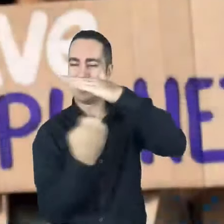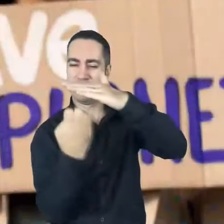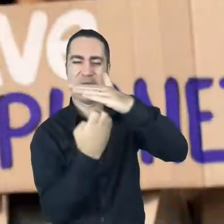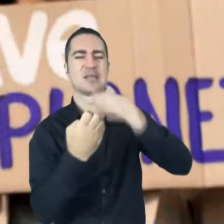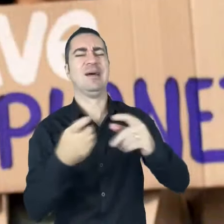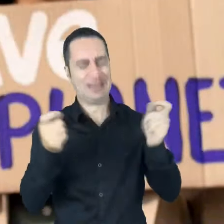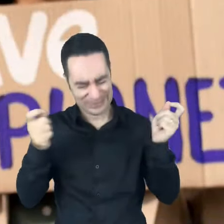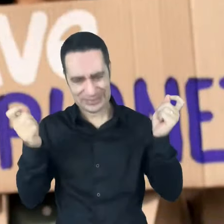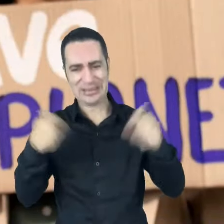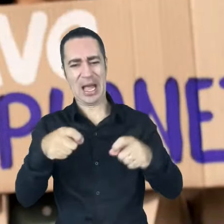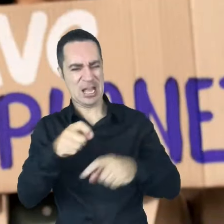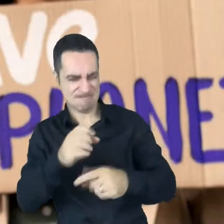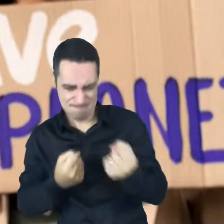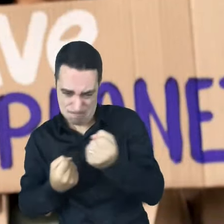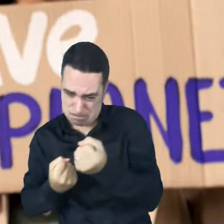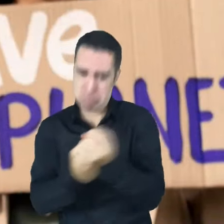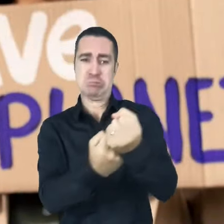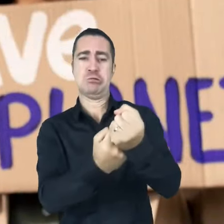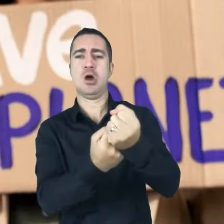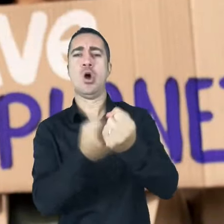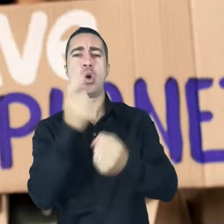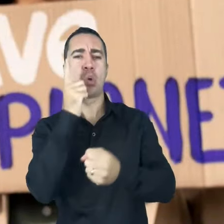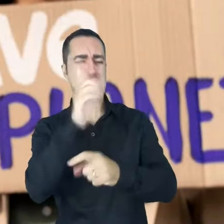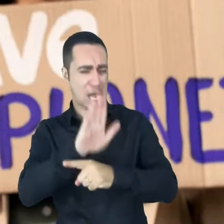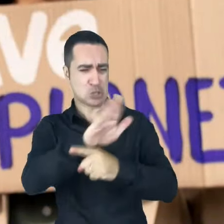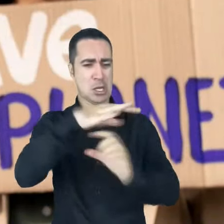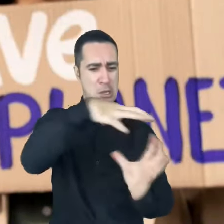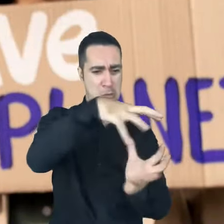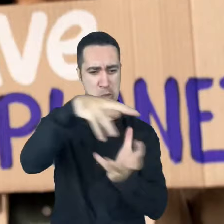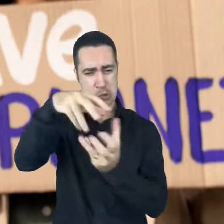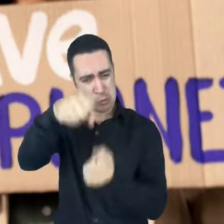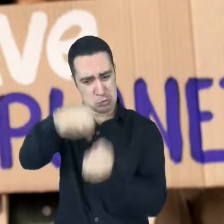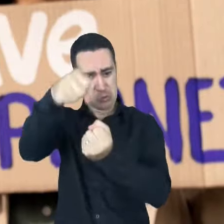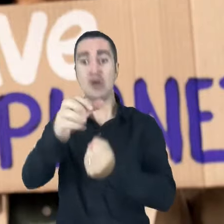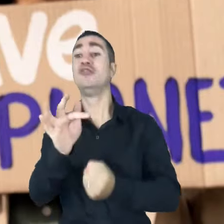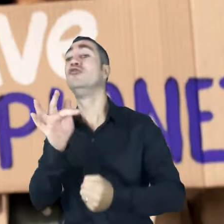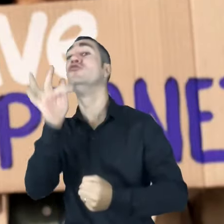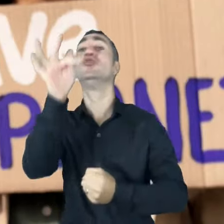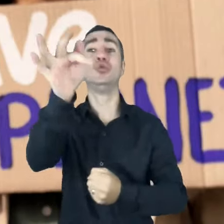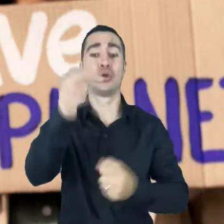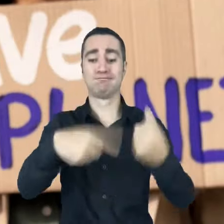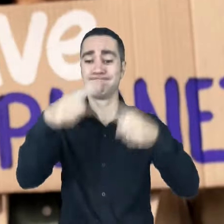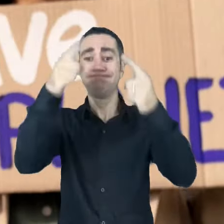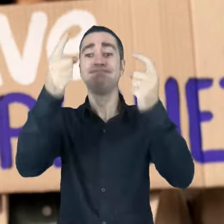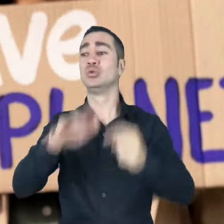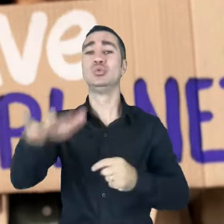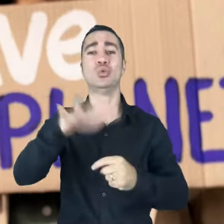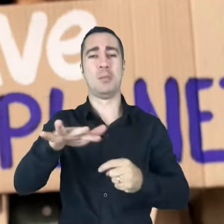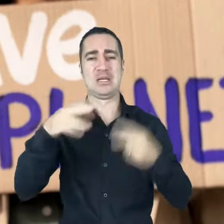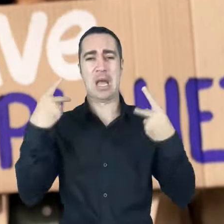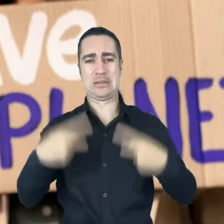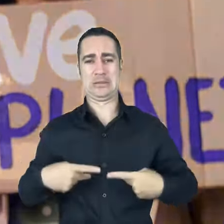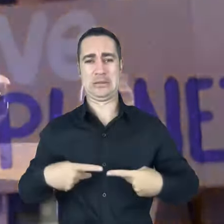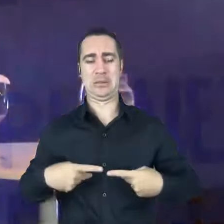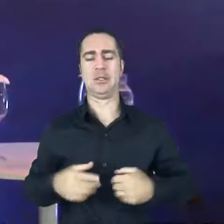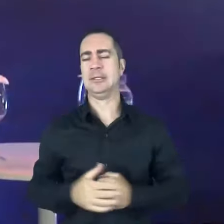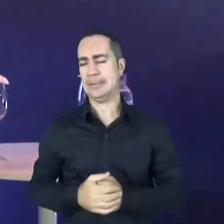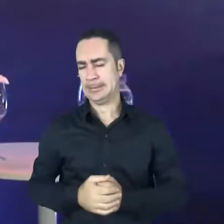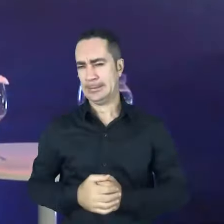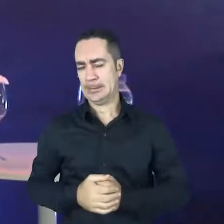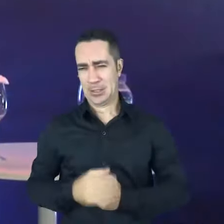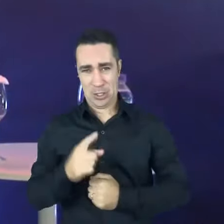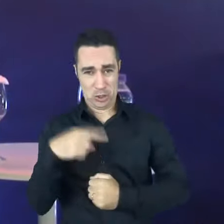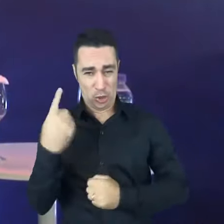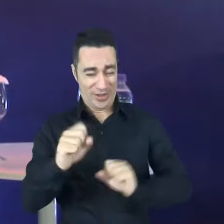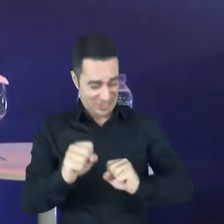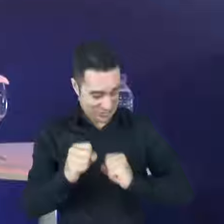a transição e determinar o nosso futuro. Será, afinal, que estamos fazendo tudo o que